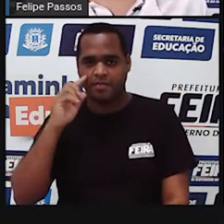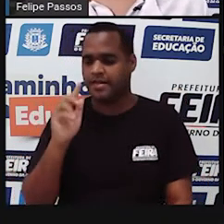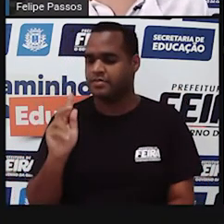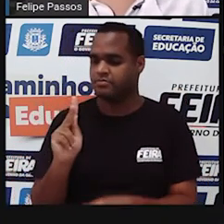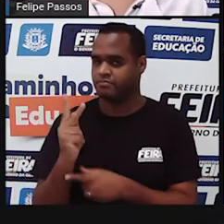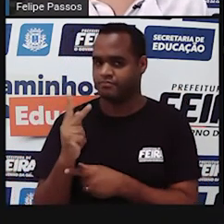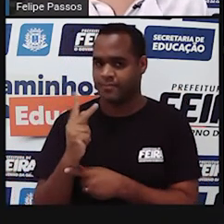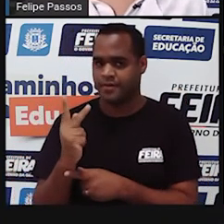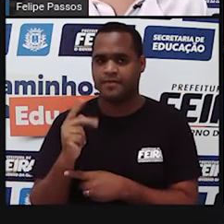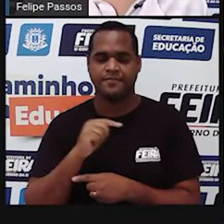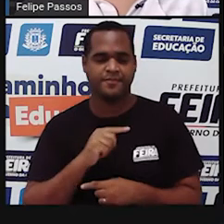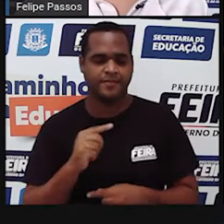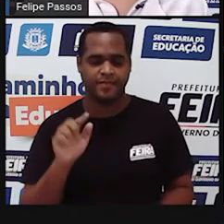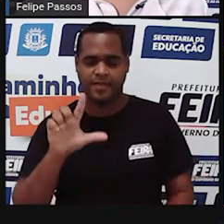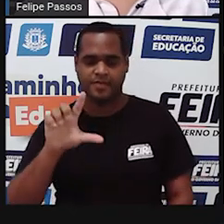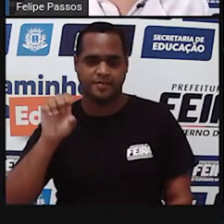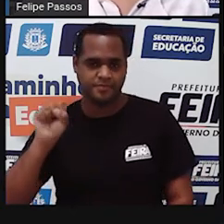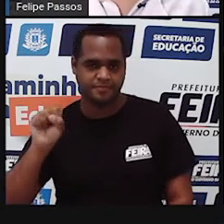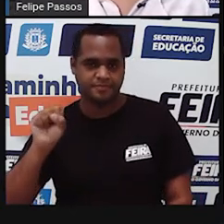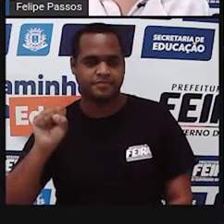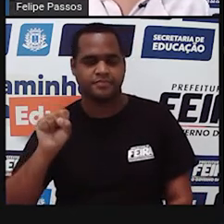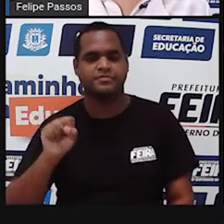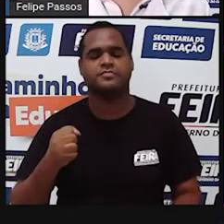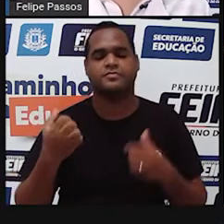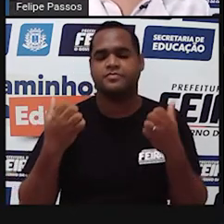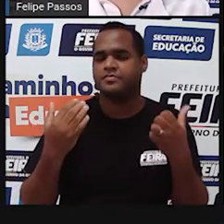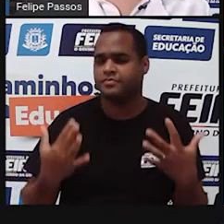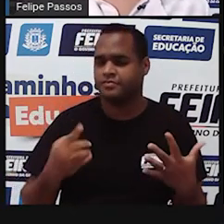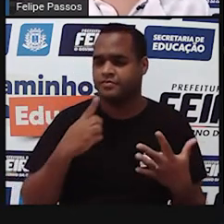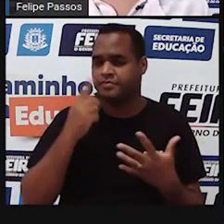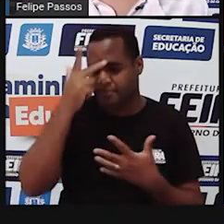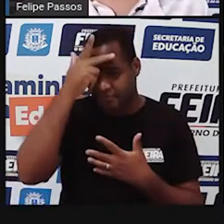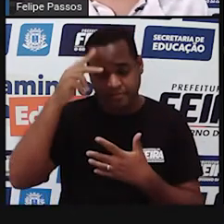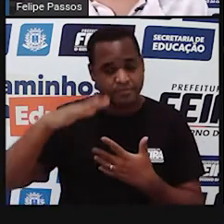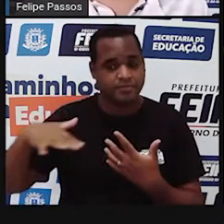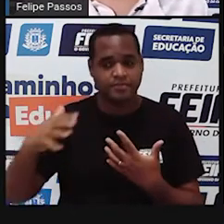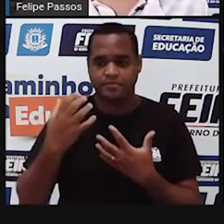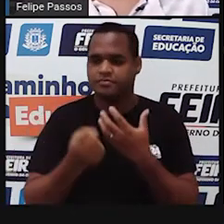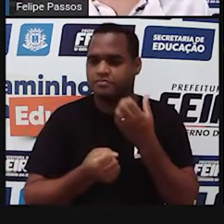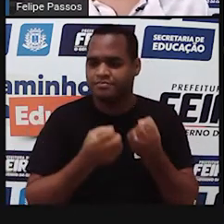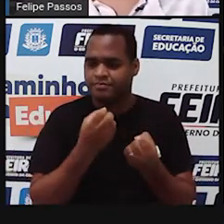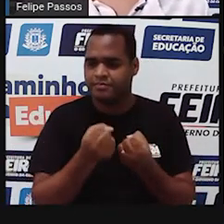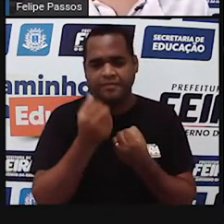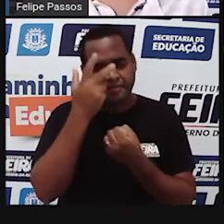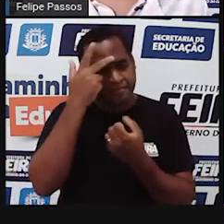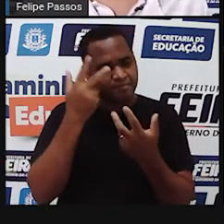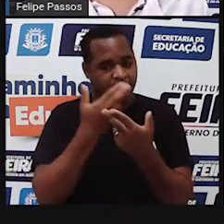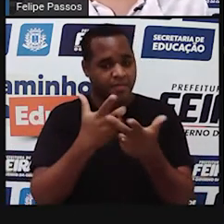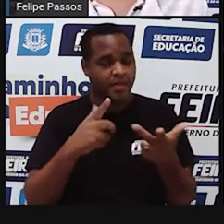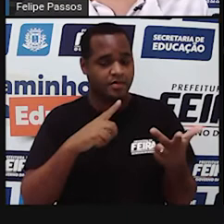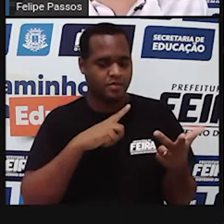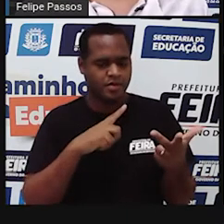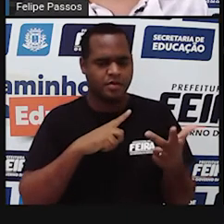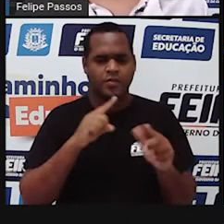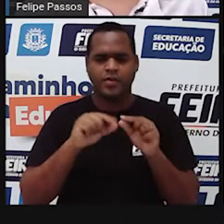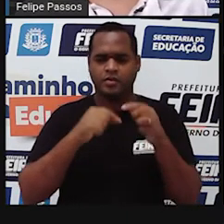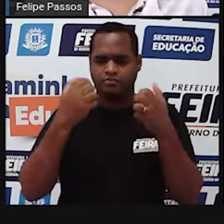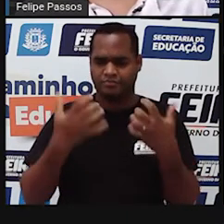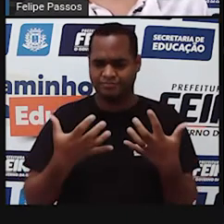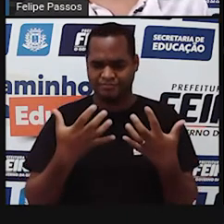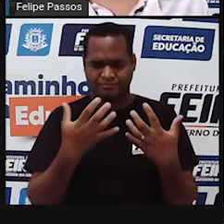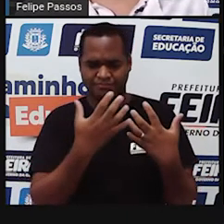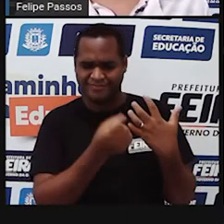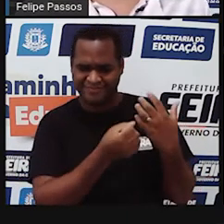aceitam. Muitas pessoas não aceitam que o outro indivíduo seja do jeito que ele é. Então é uma questão que ainda gera